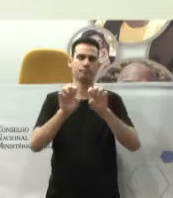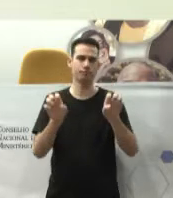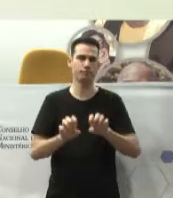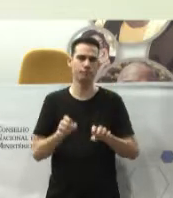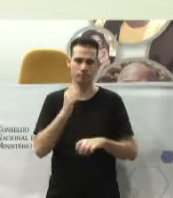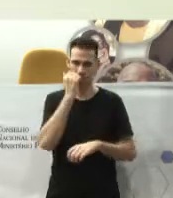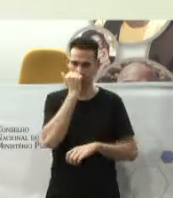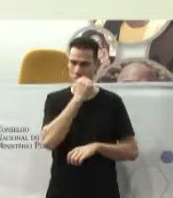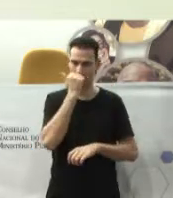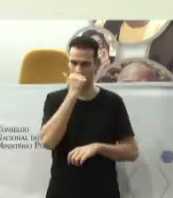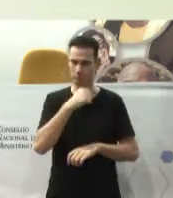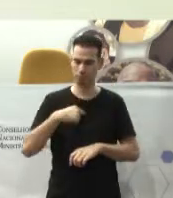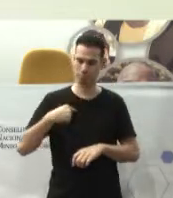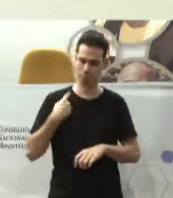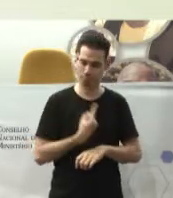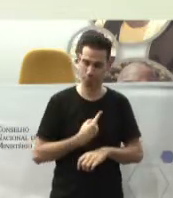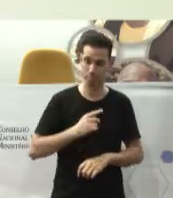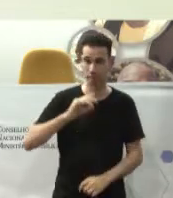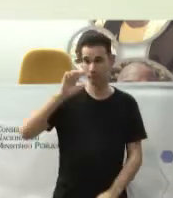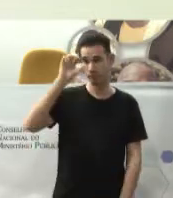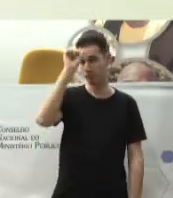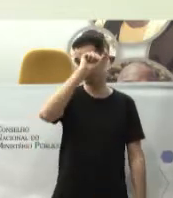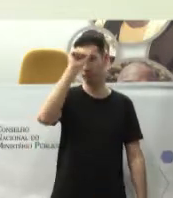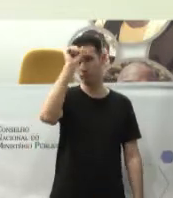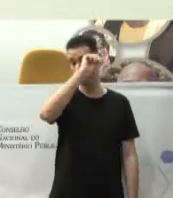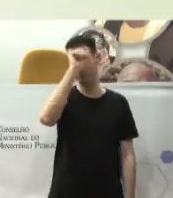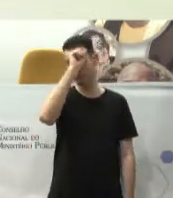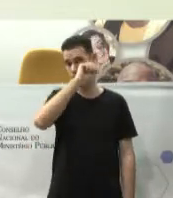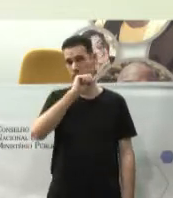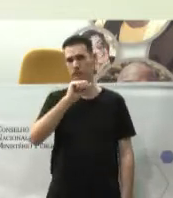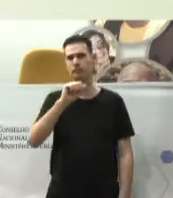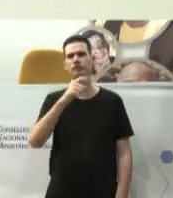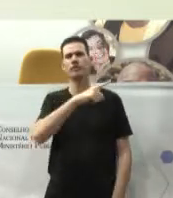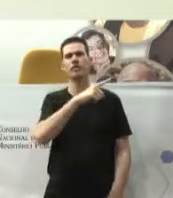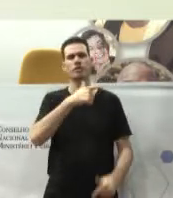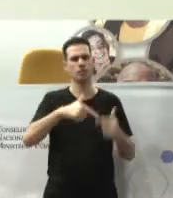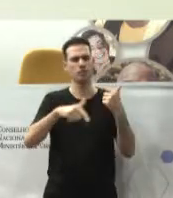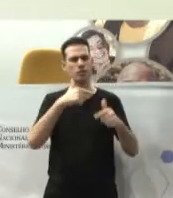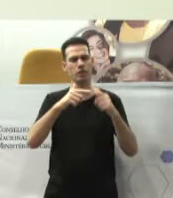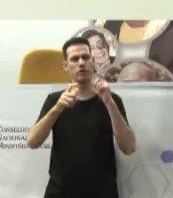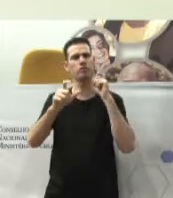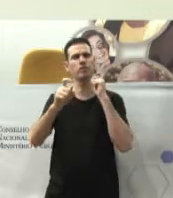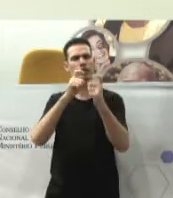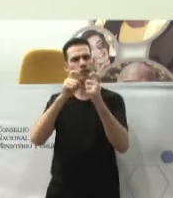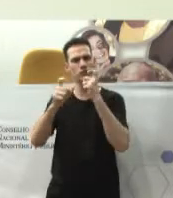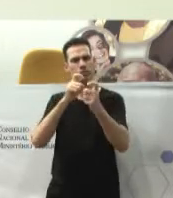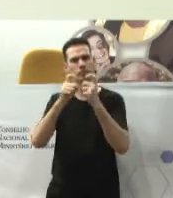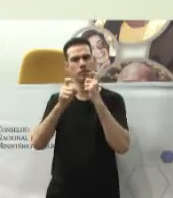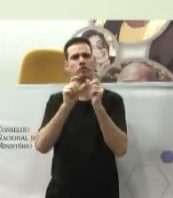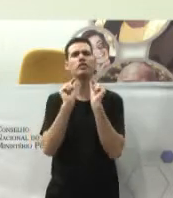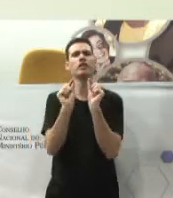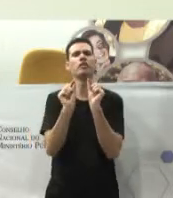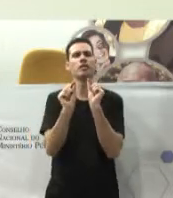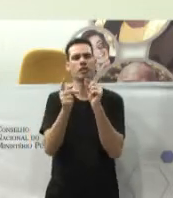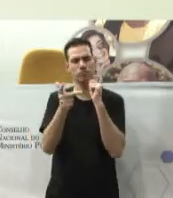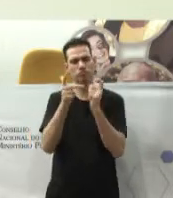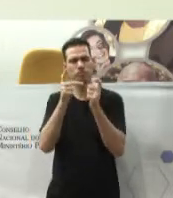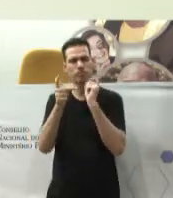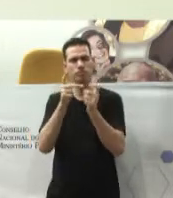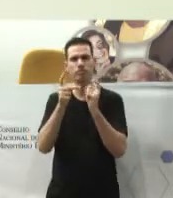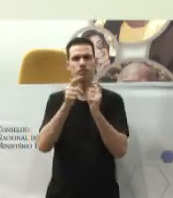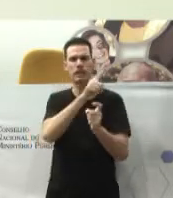Nós aprendemos que a atividade executiva era típica, e que a execução